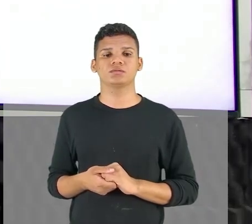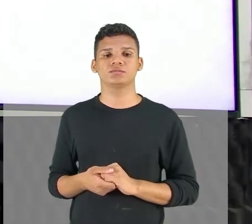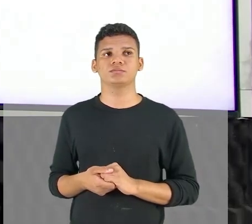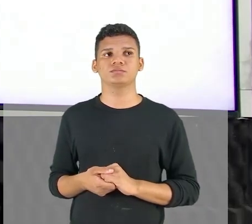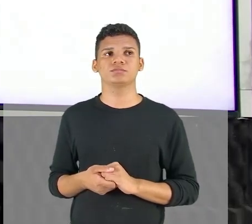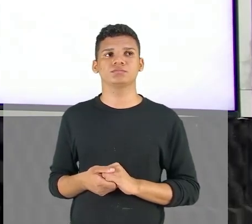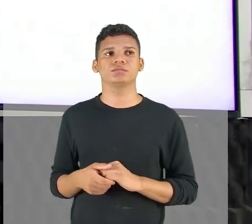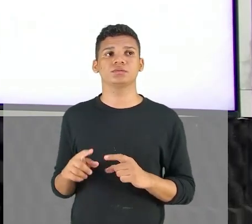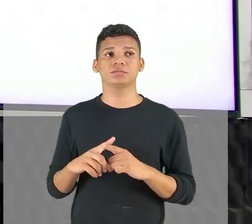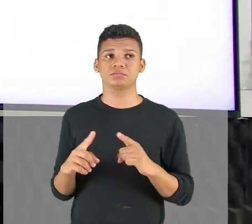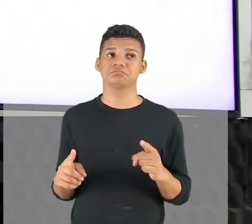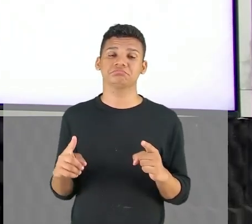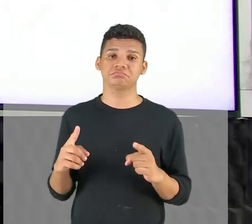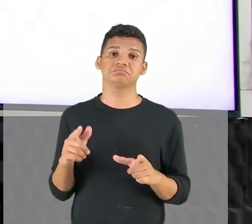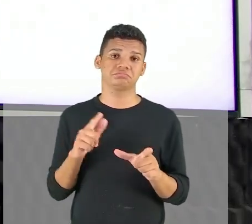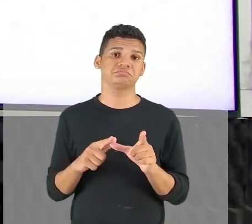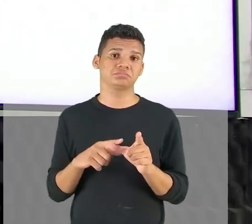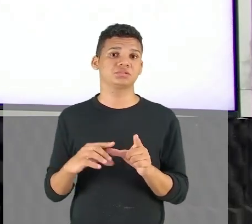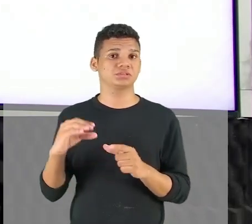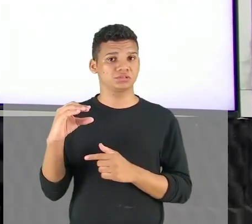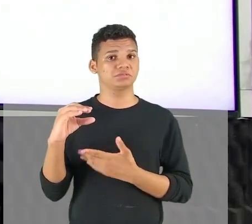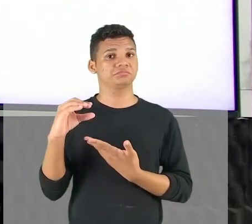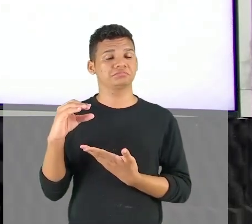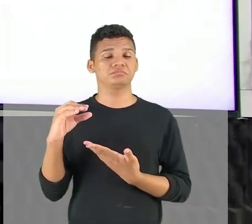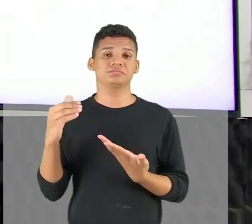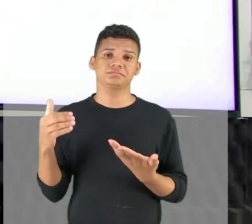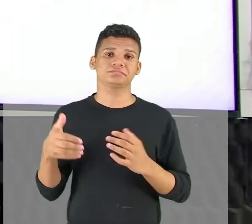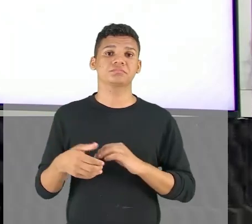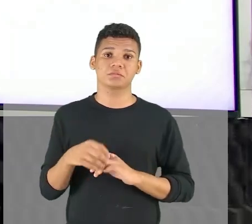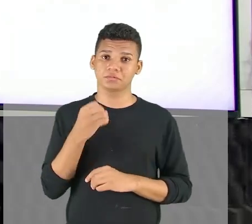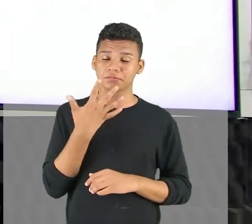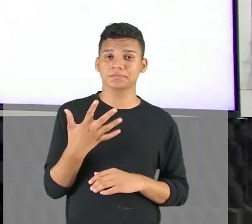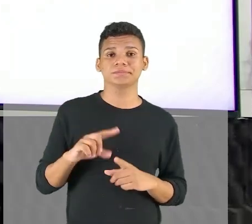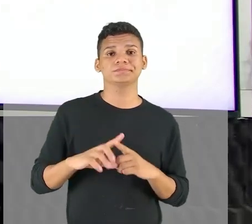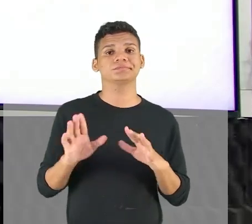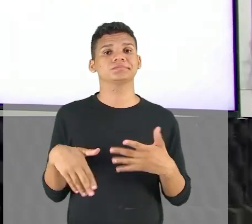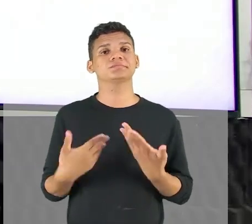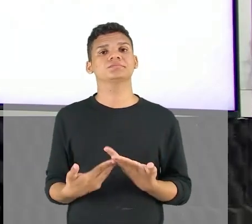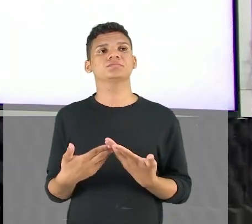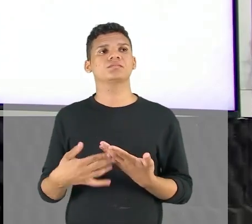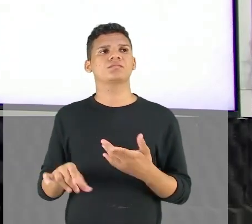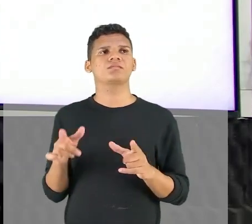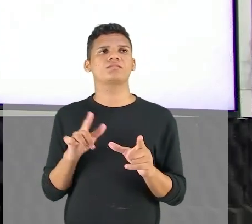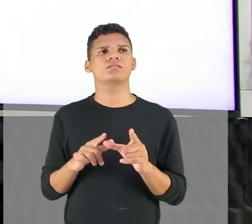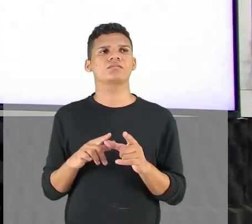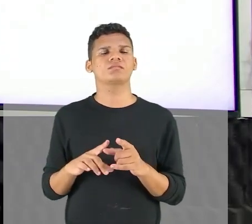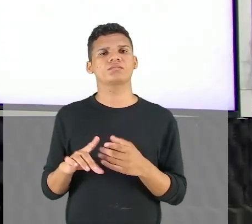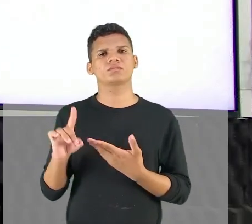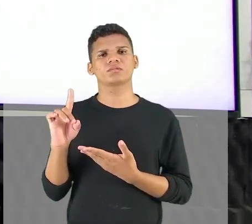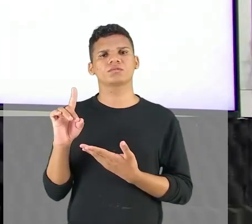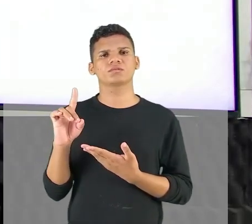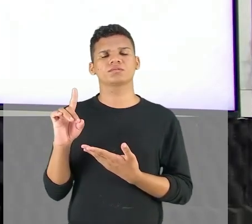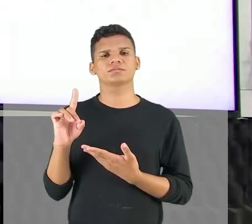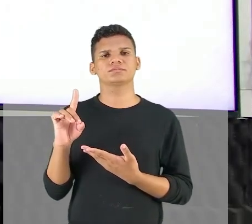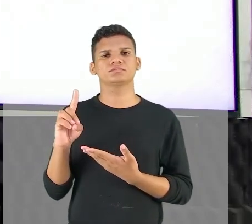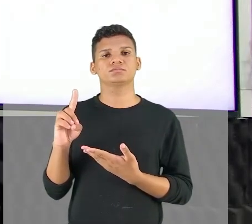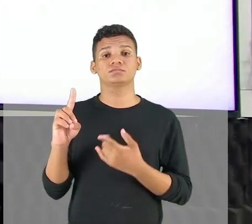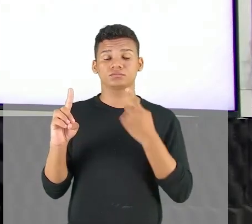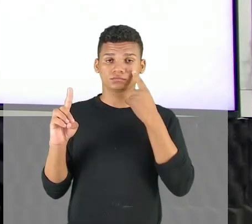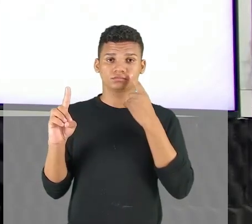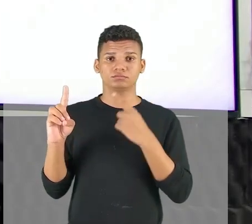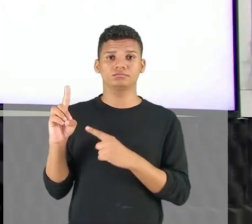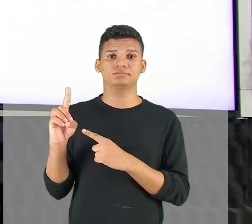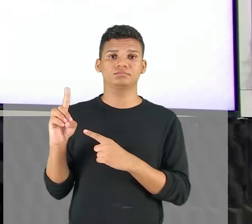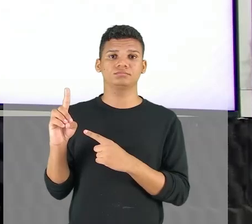até aqui a letra C é a alternativa mais adequada. Letra D. Determinaram a morte de Deus, privando-se da competência